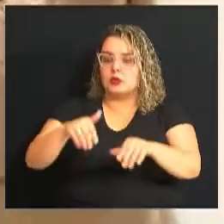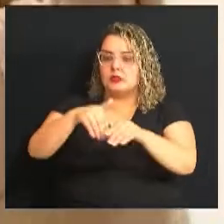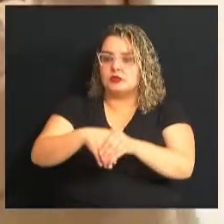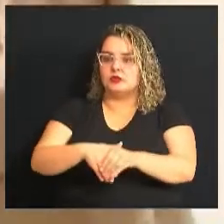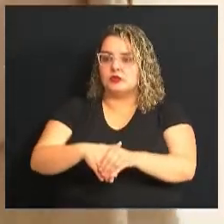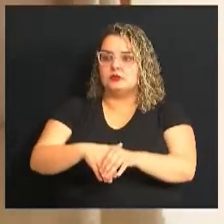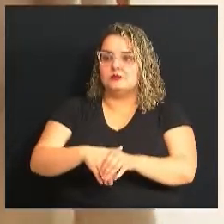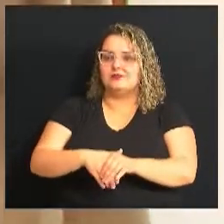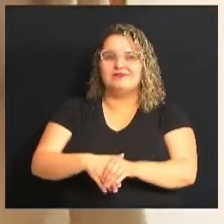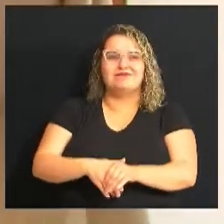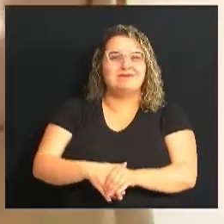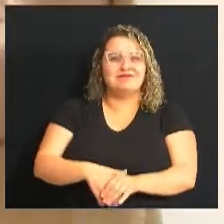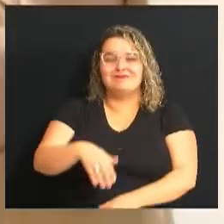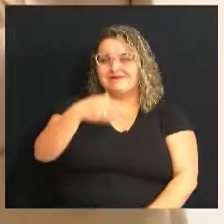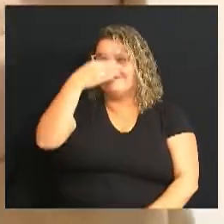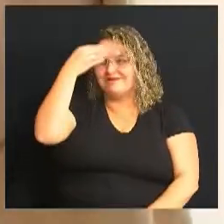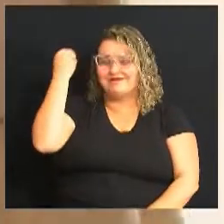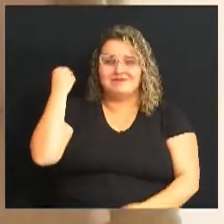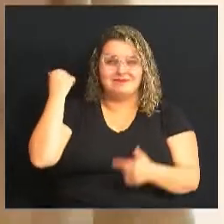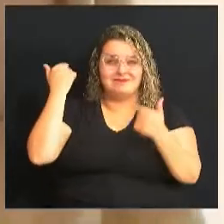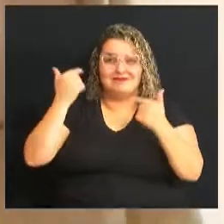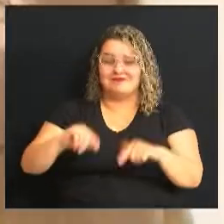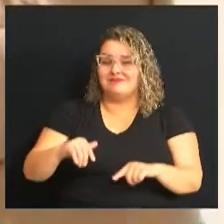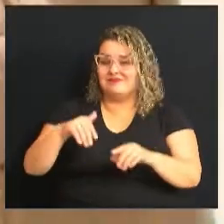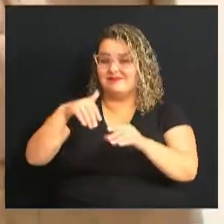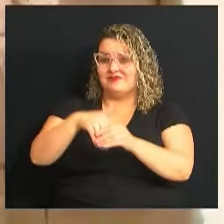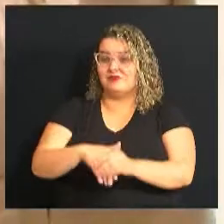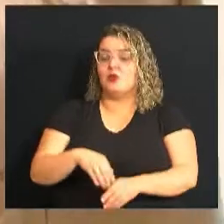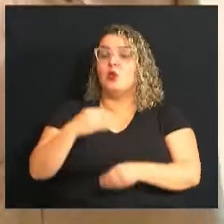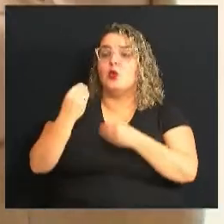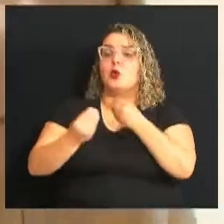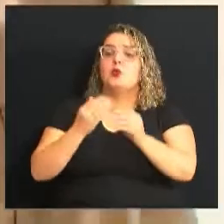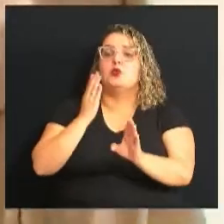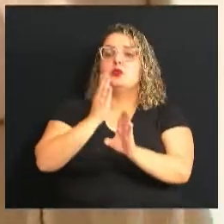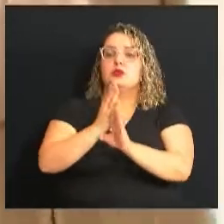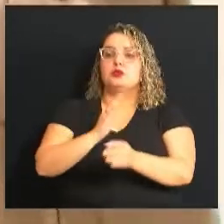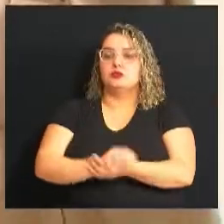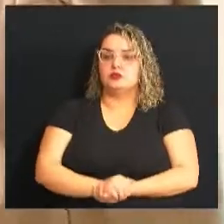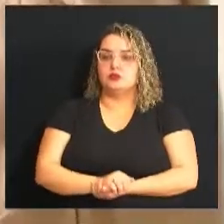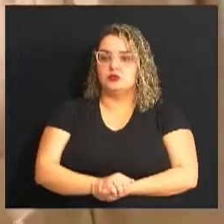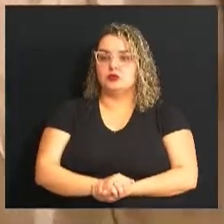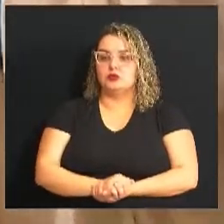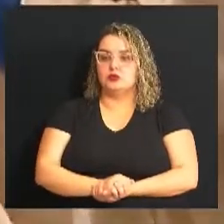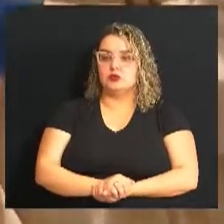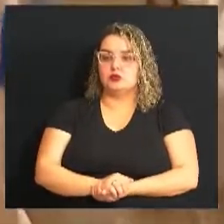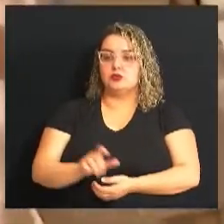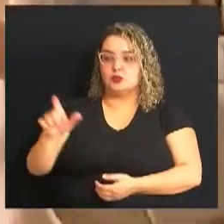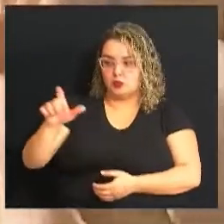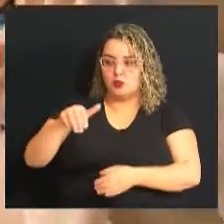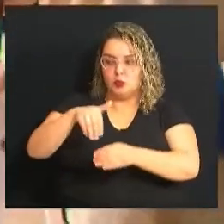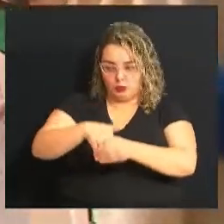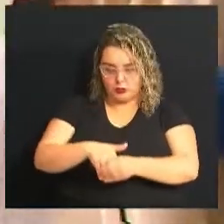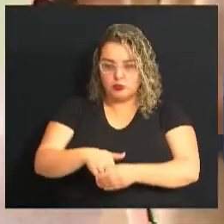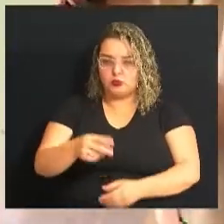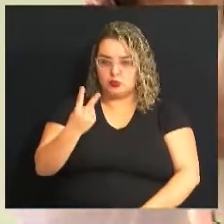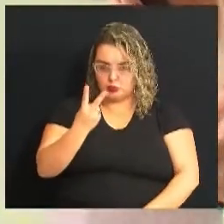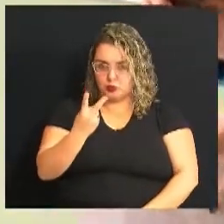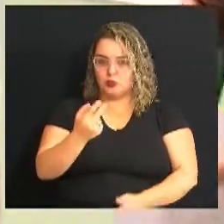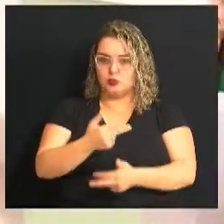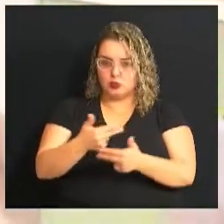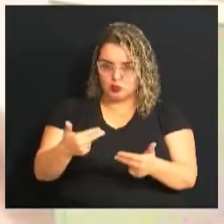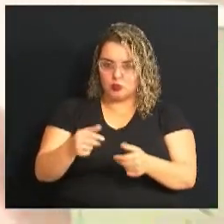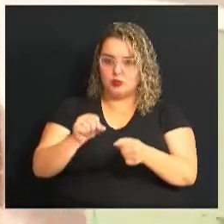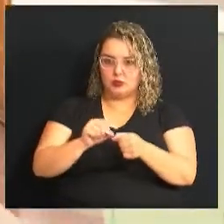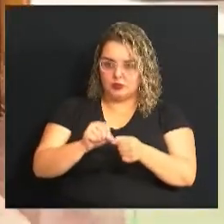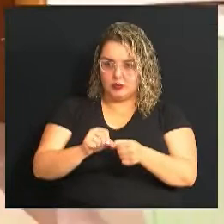não lembra, ela não sabe aonde vai votar, como descobrir? O eleitor tem 2 caminhos para poder consultar o seu